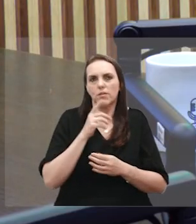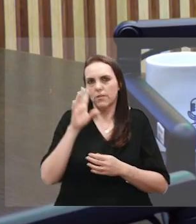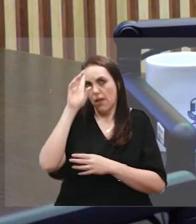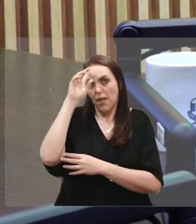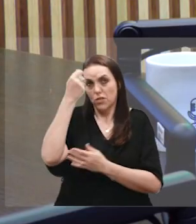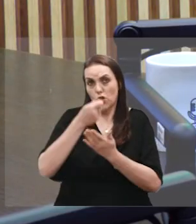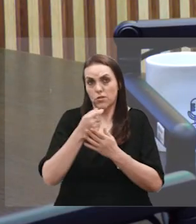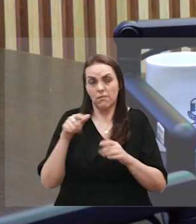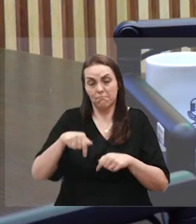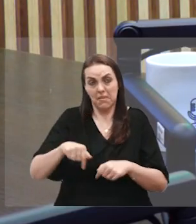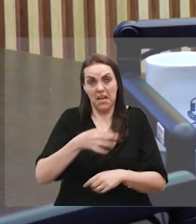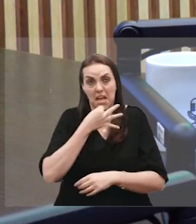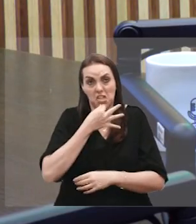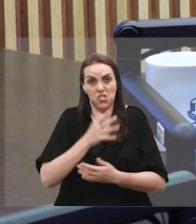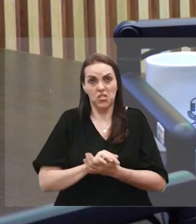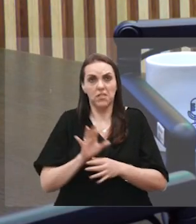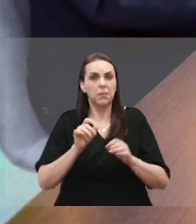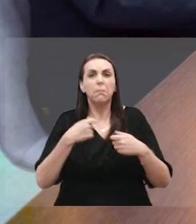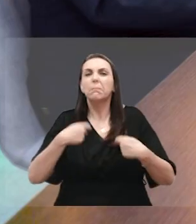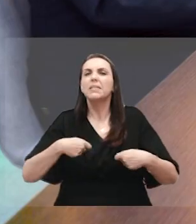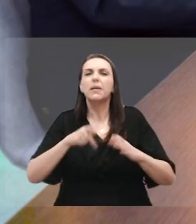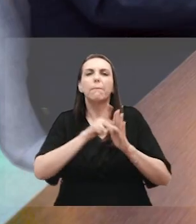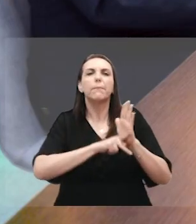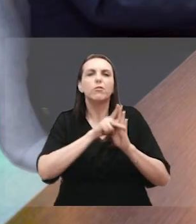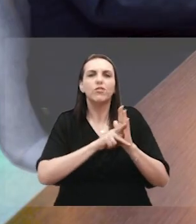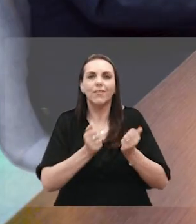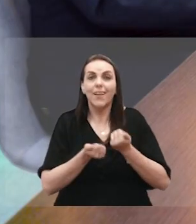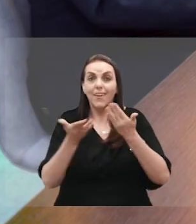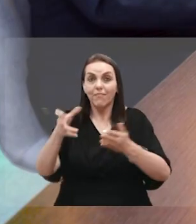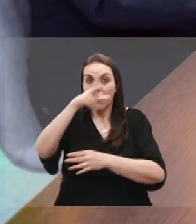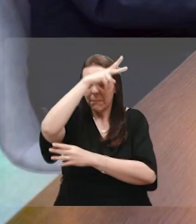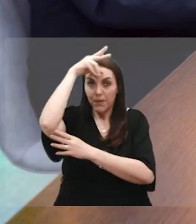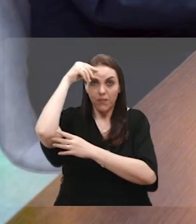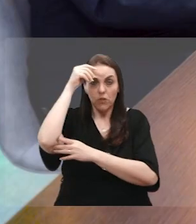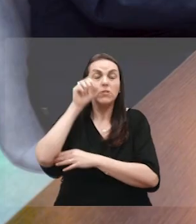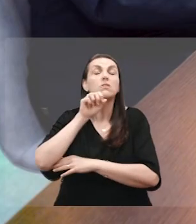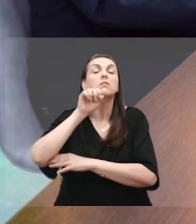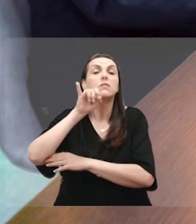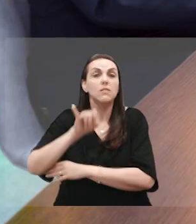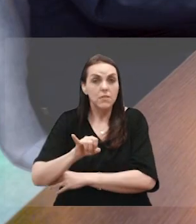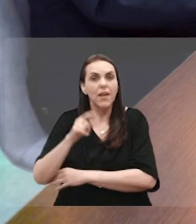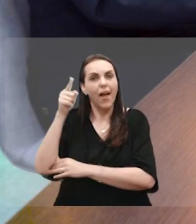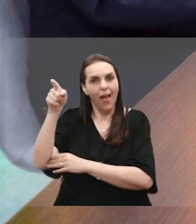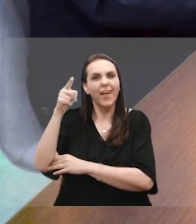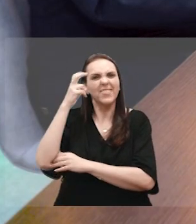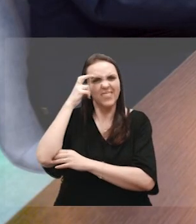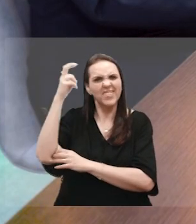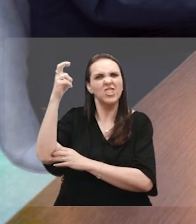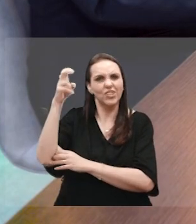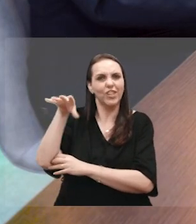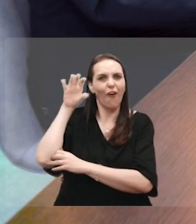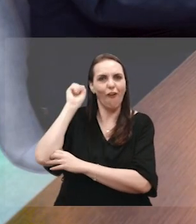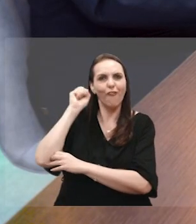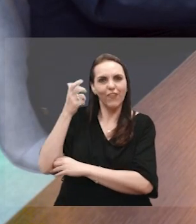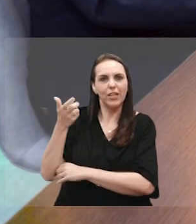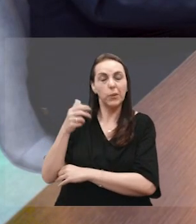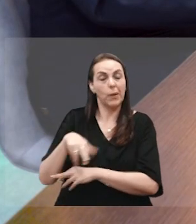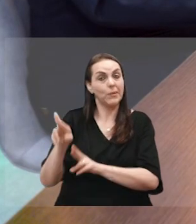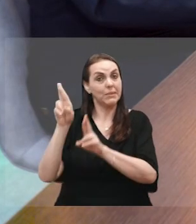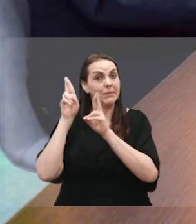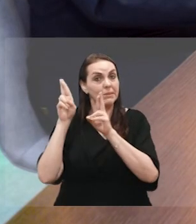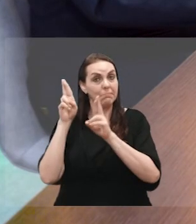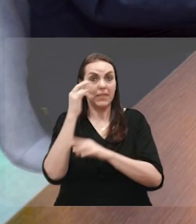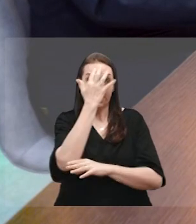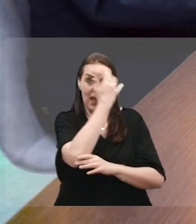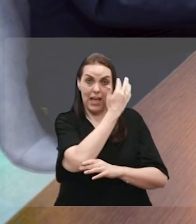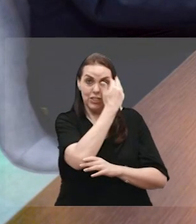trazer soluções para Caxias, por exemplo. Não precisa nem o projeto, mas levar para o executivo isso, e se o executivo for inteligente, vai estar nos ouvindo, né? Eu espero que